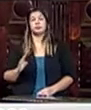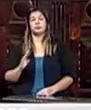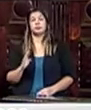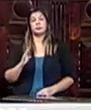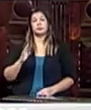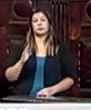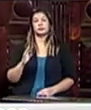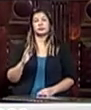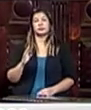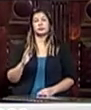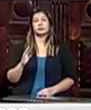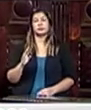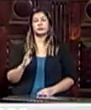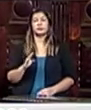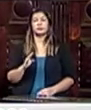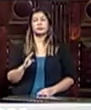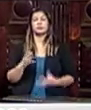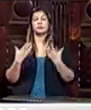adotando